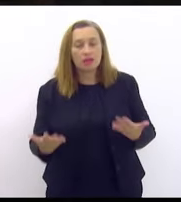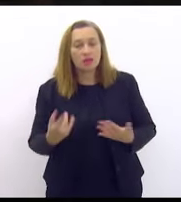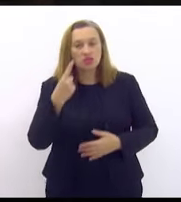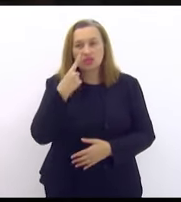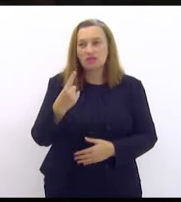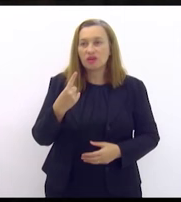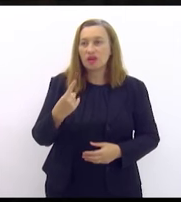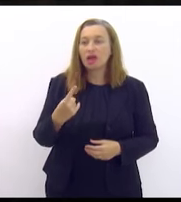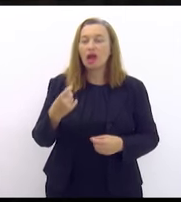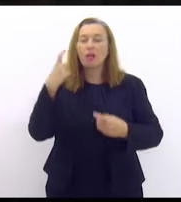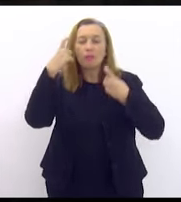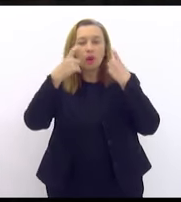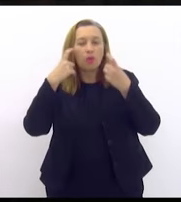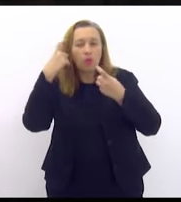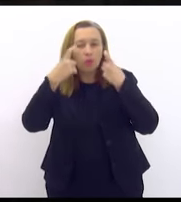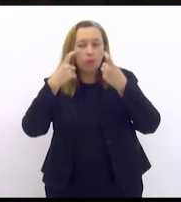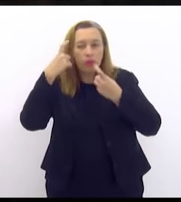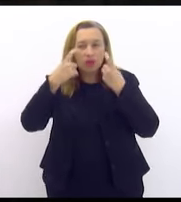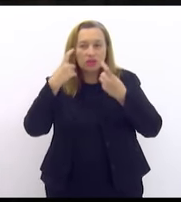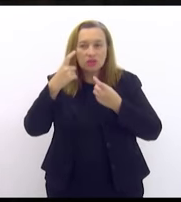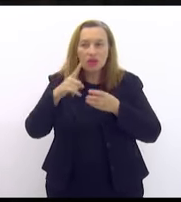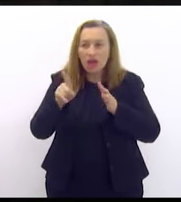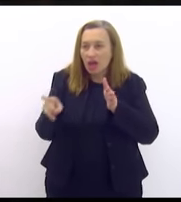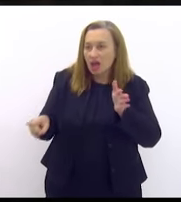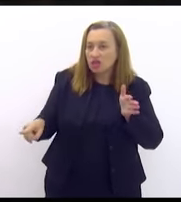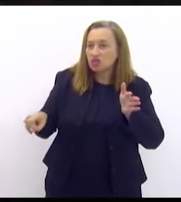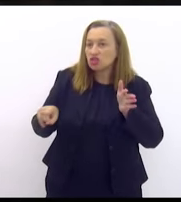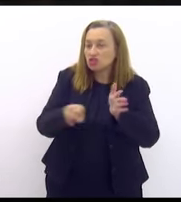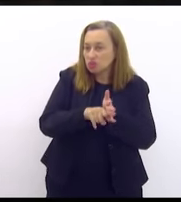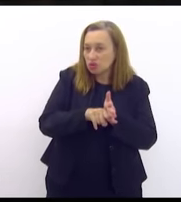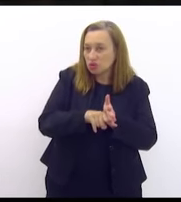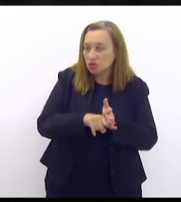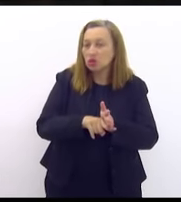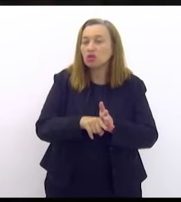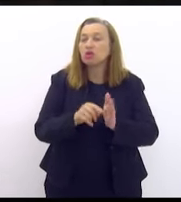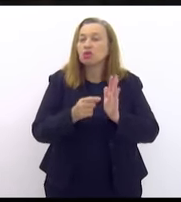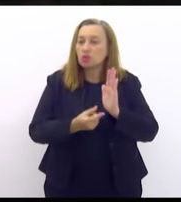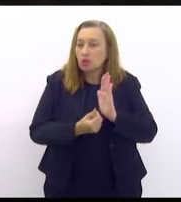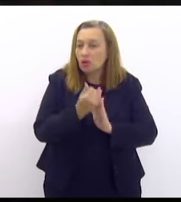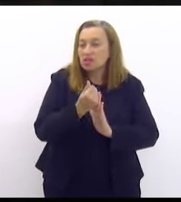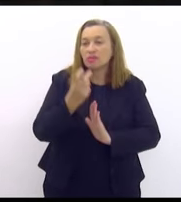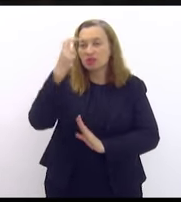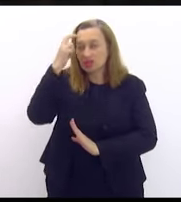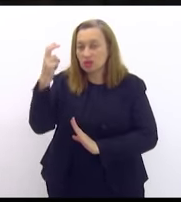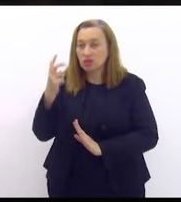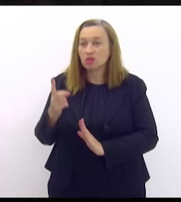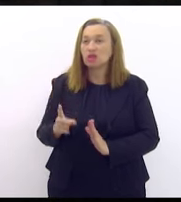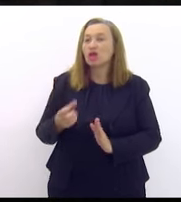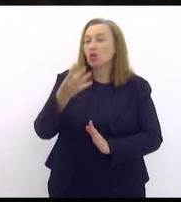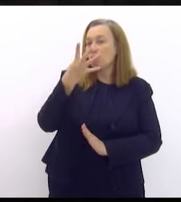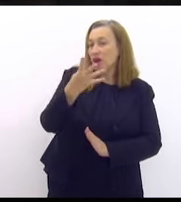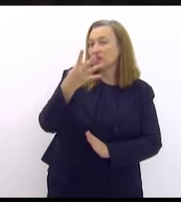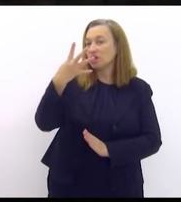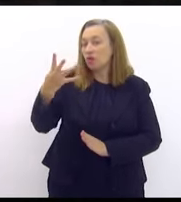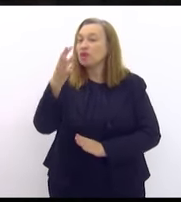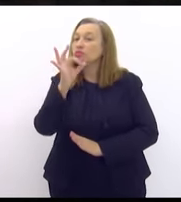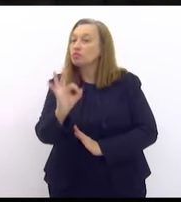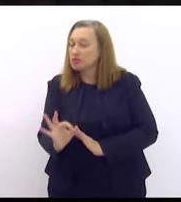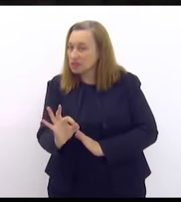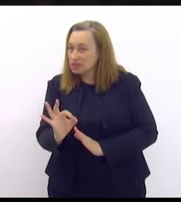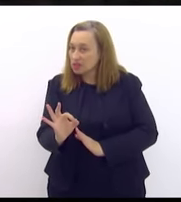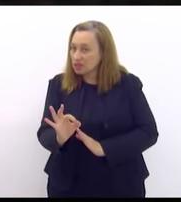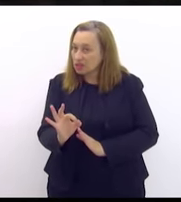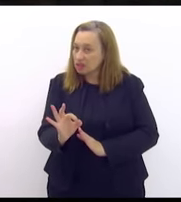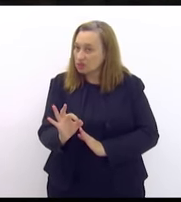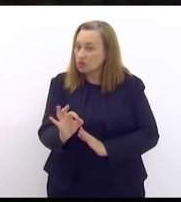vê com preocupação a redução dos orçamentos da cultura. Você tem uma redução de 44%